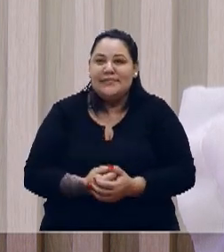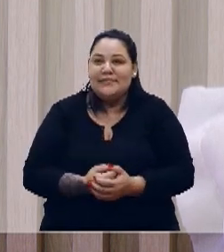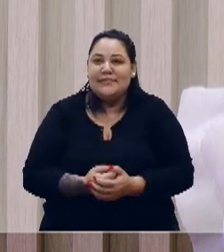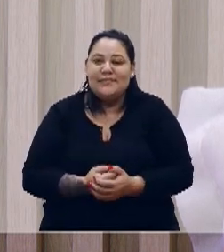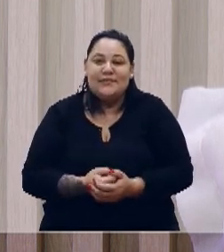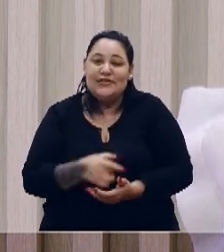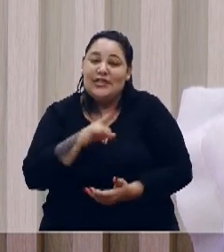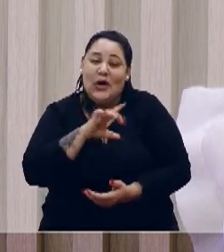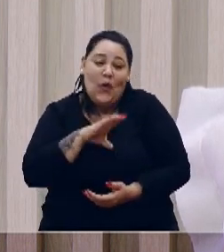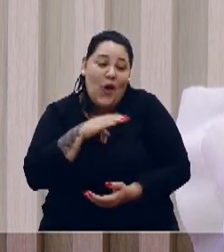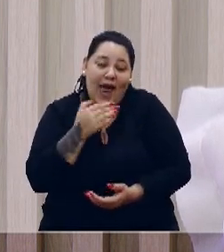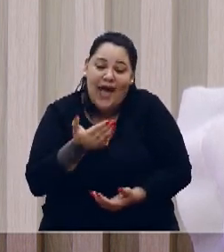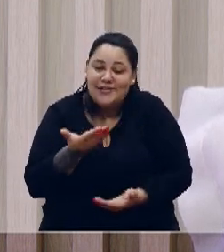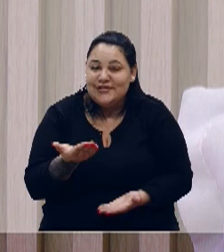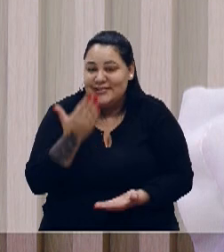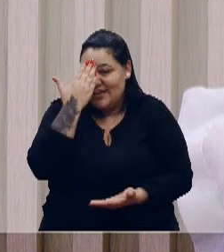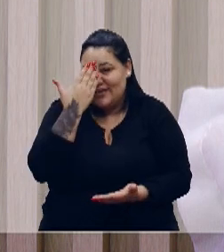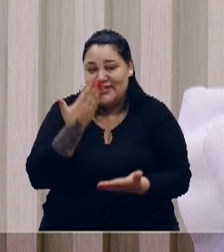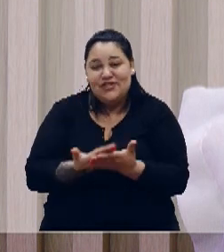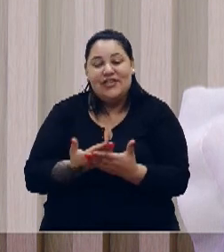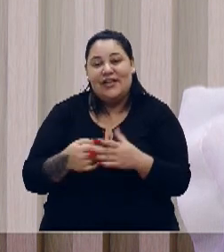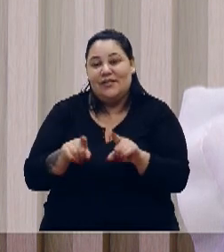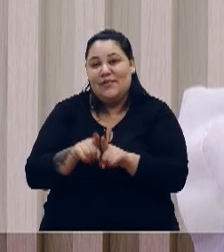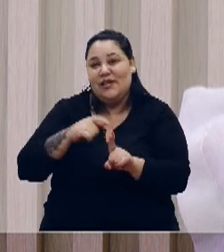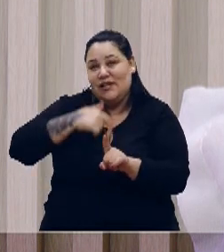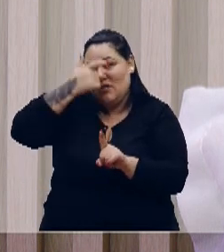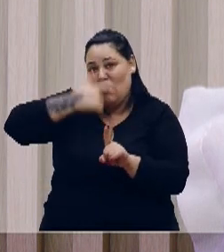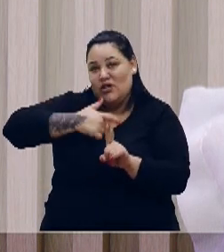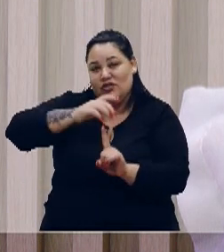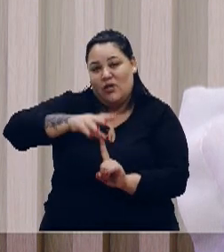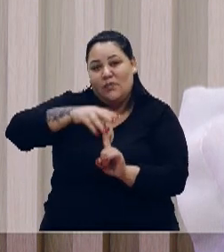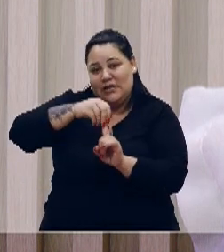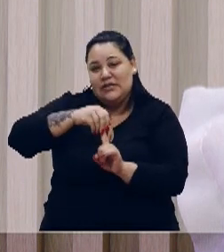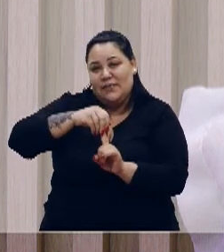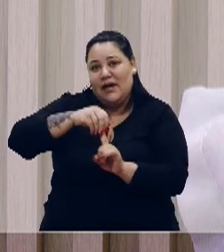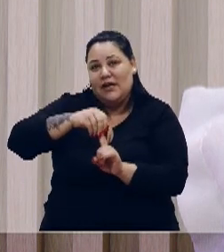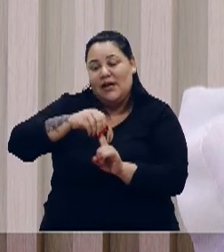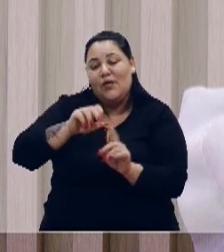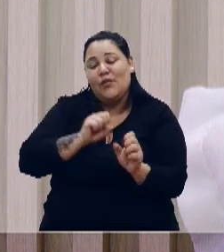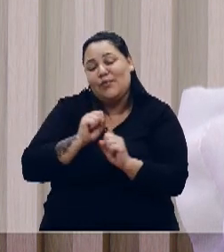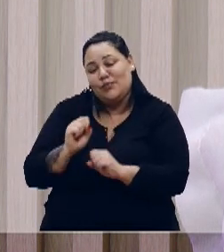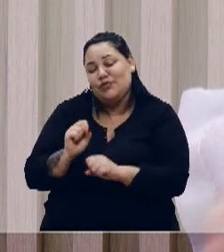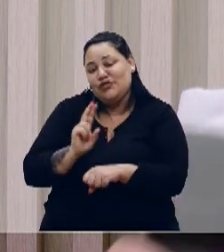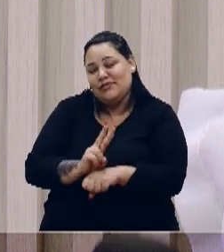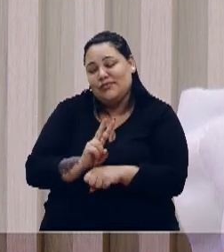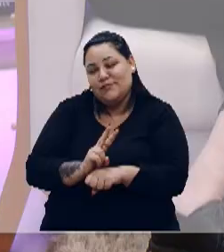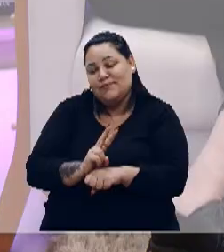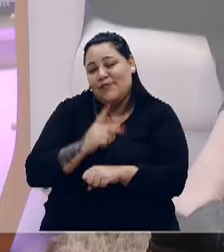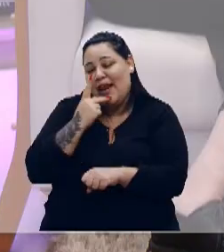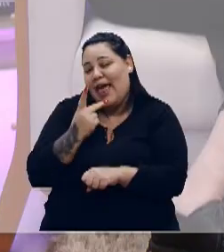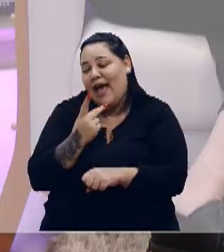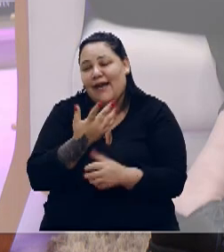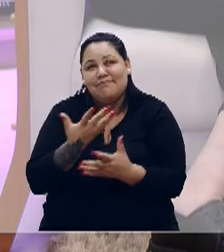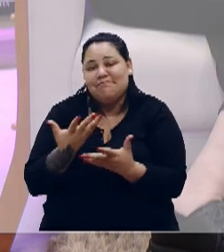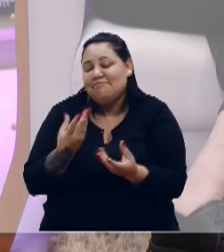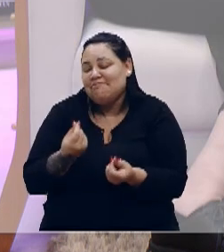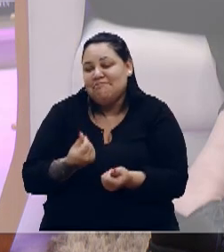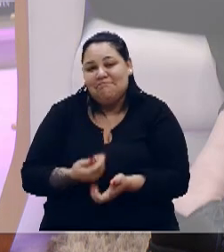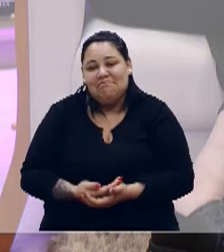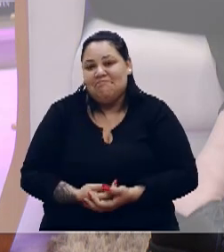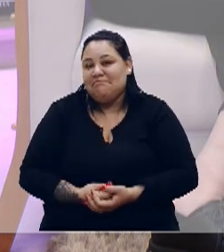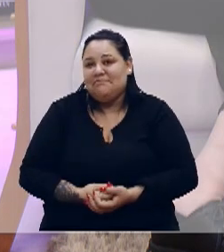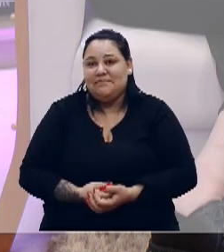ter coragem, né? E acreditar, que eu acho que comporta, mas o que a gente poderia dizer para essas mães?